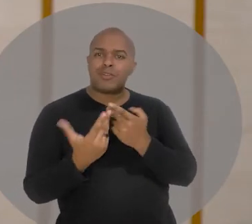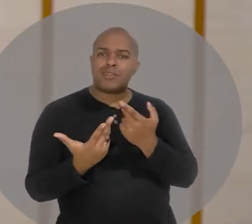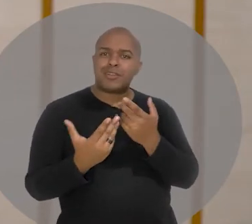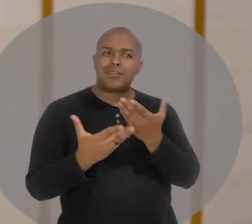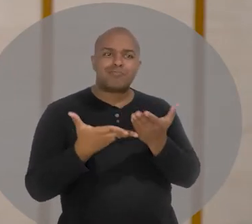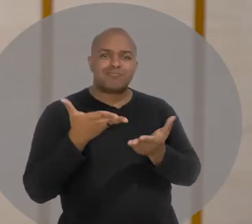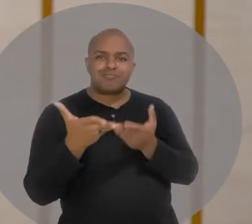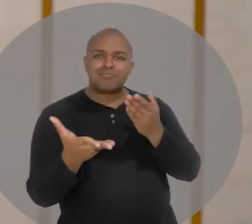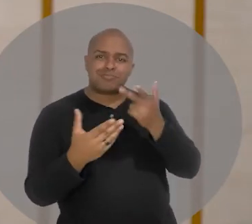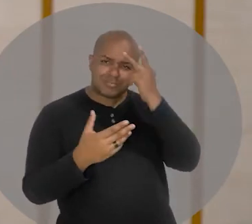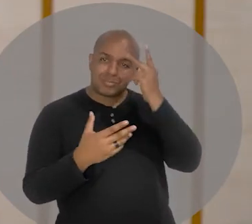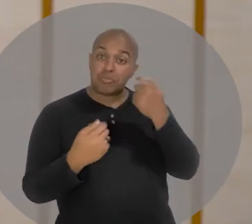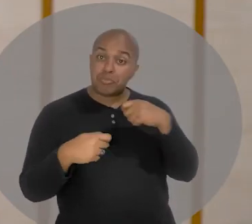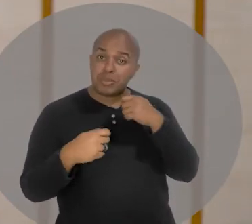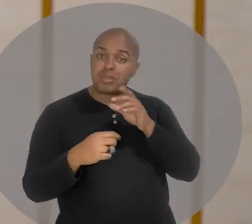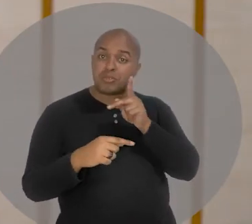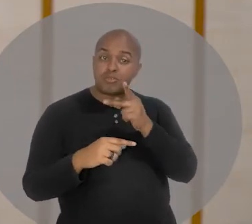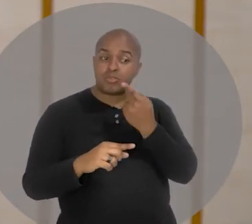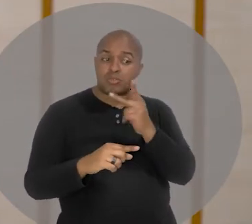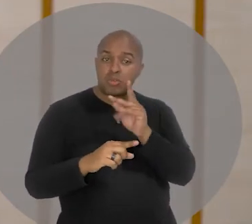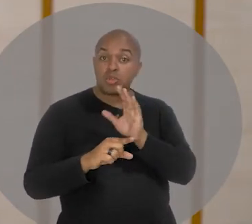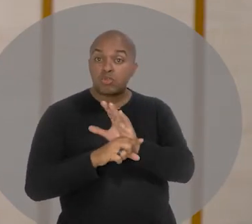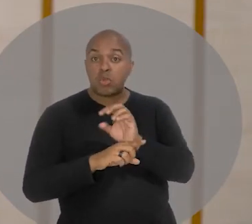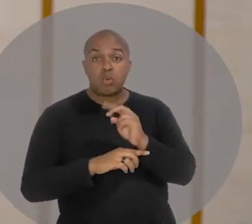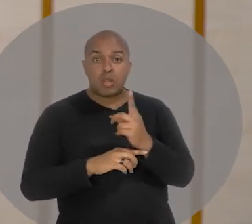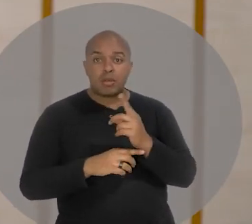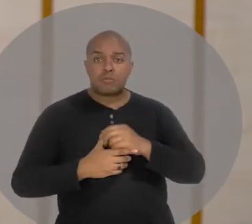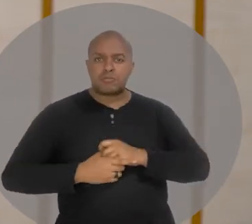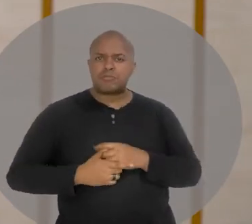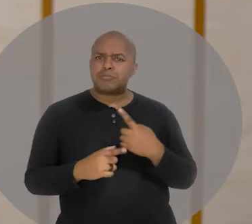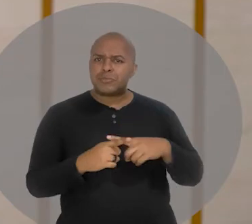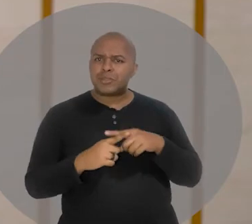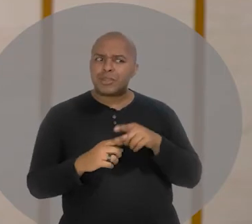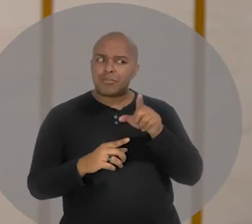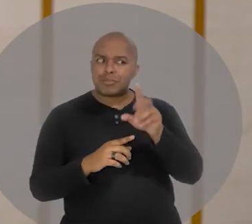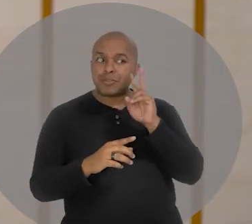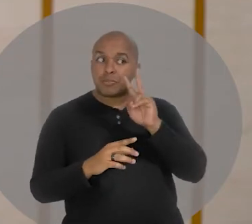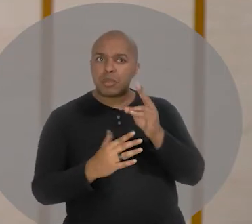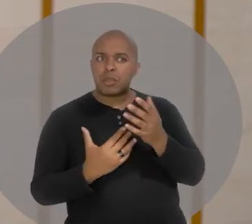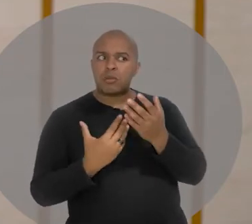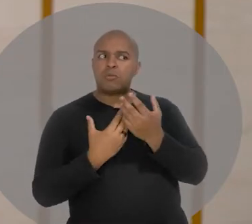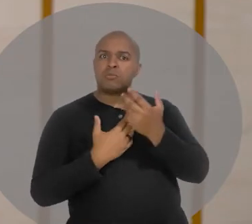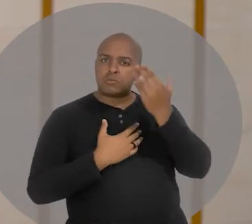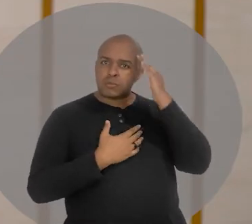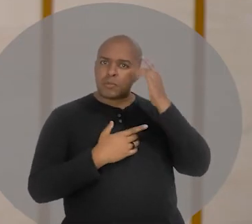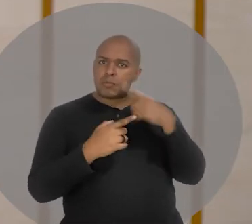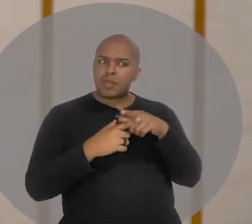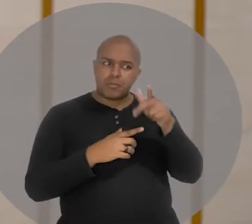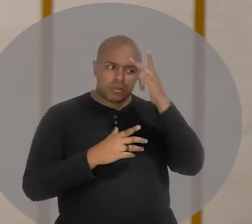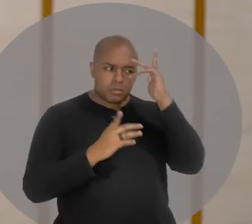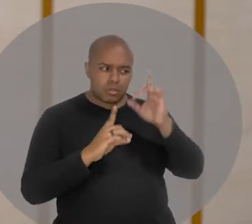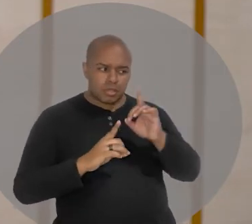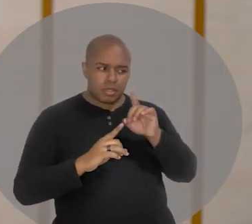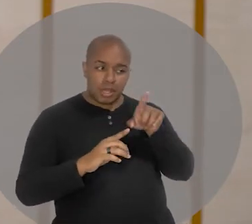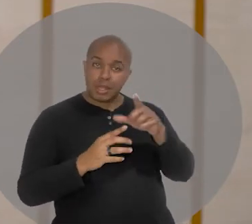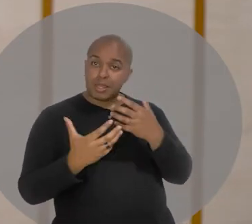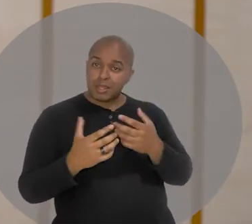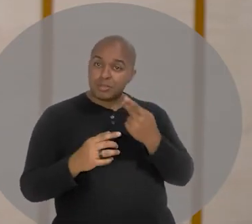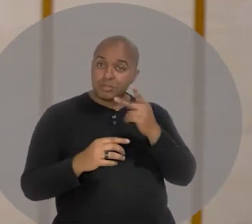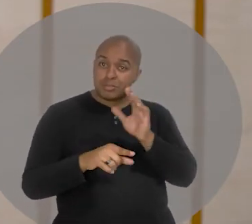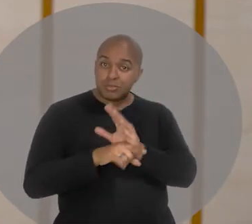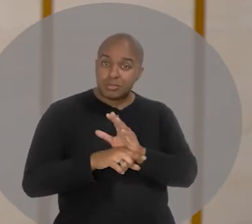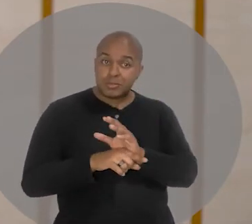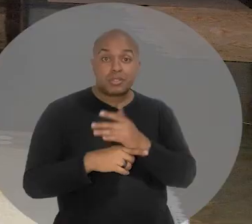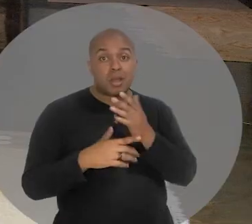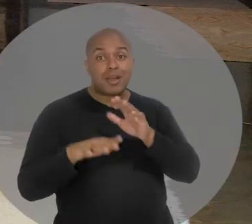se a pessoa precisa da sua ajuda ou não. Porque você vai assumir que porque ela é uma pessoa com deficiência, ela vai querer a sua ajuda. E às vezes